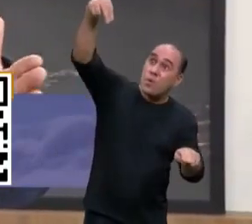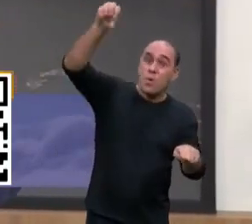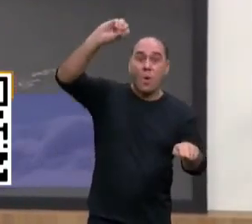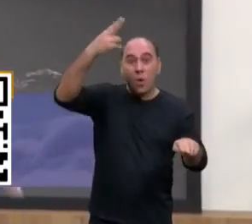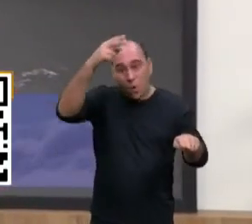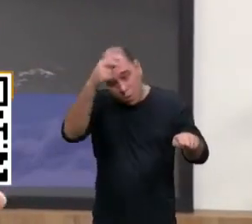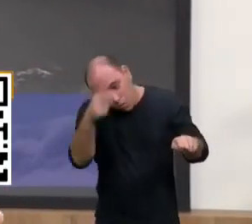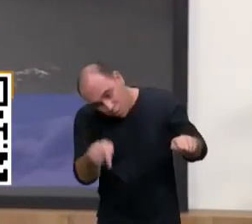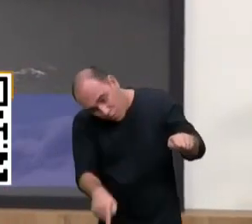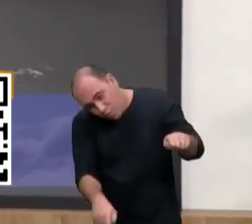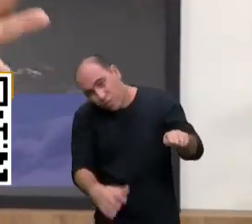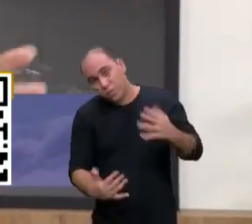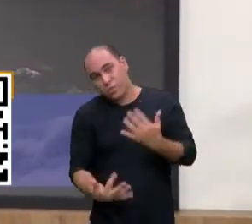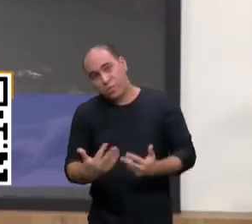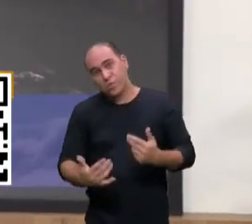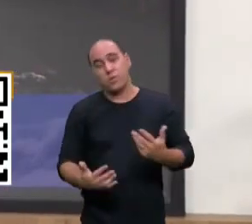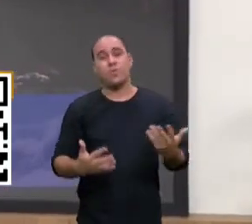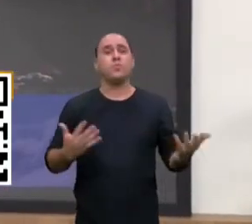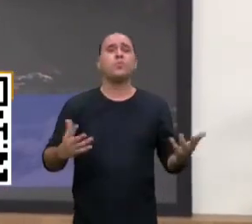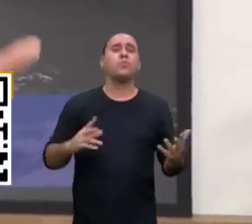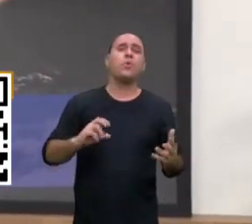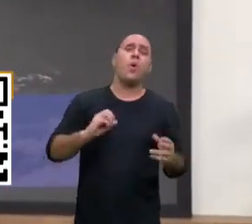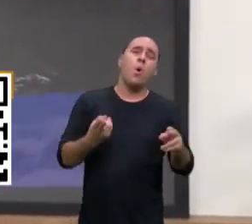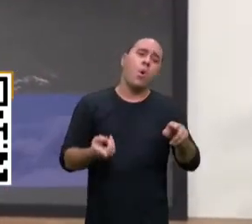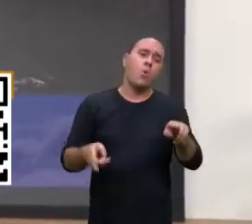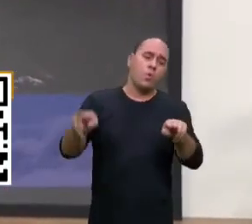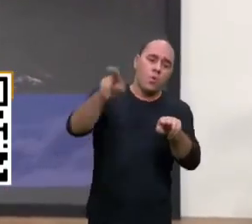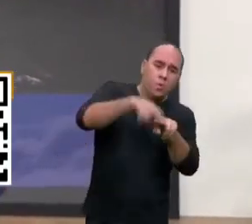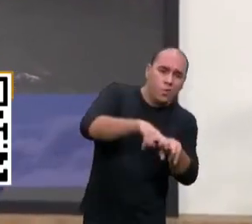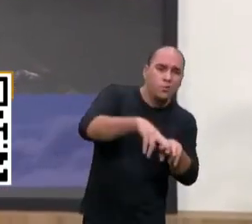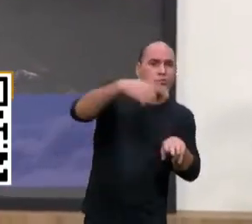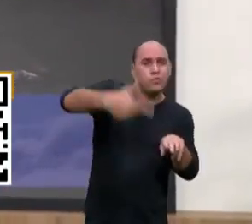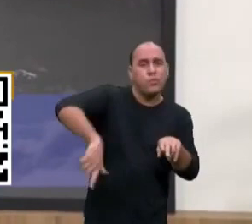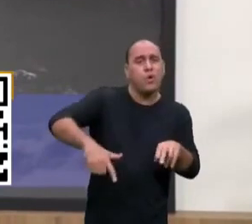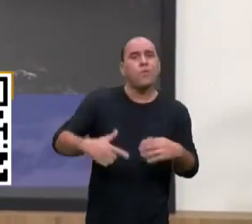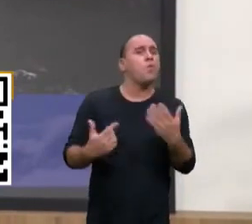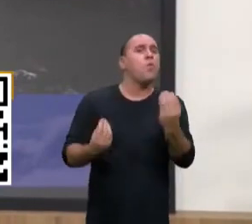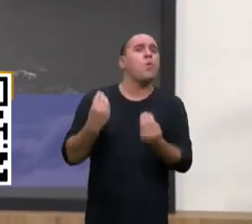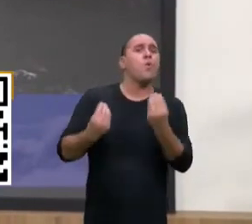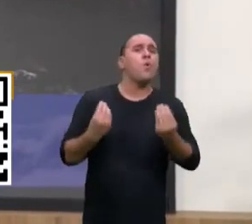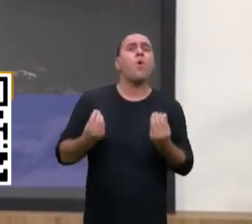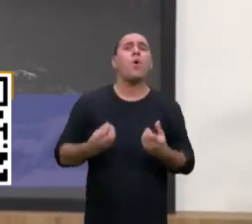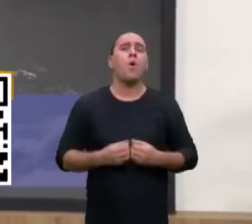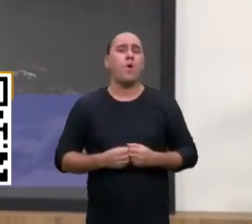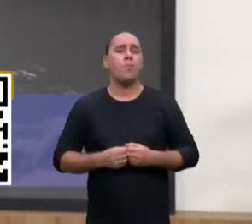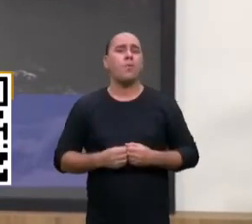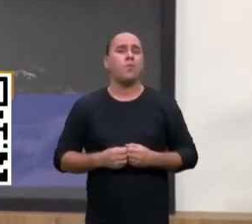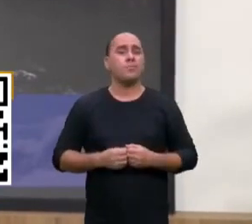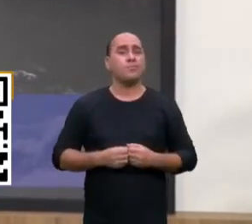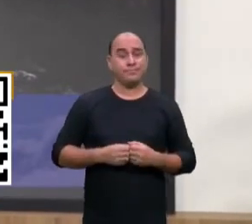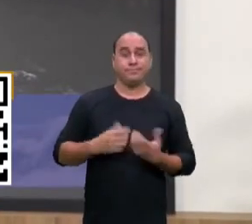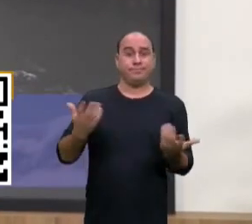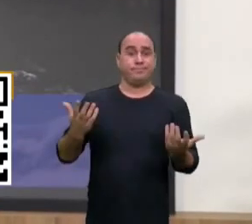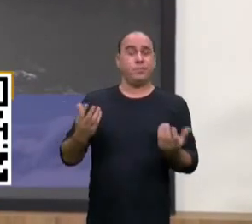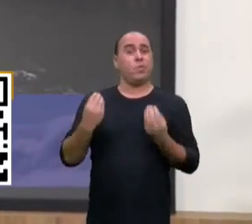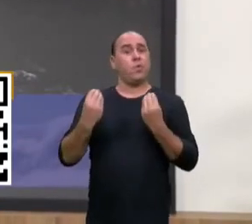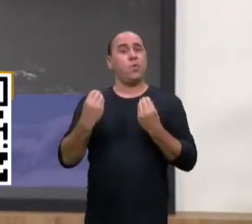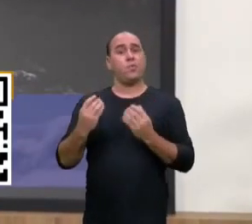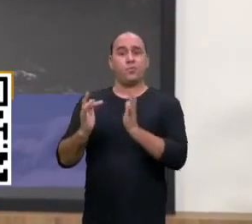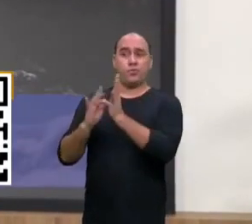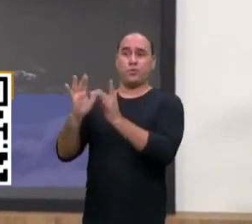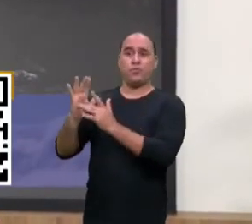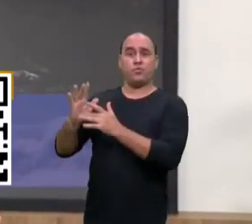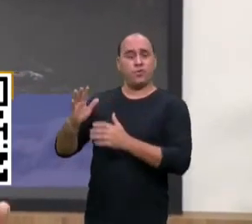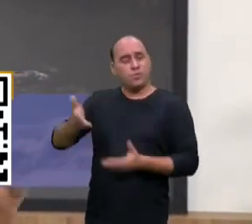fosse para o céu para o inferno por purgatório para o mundo dos espíritos ou reencarnasse então a doutrina da Ressurreição estaria